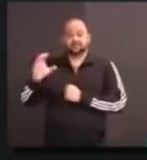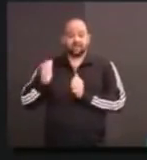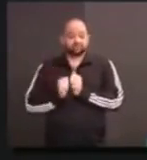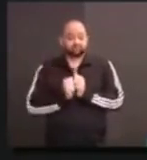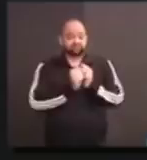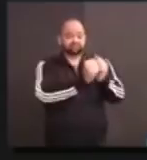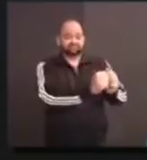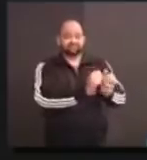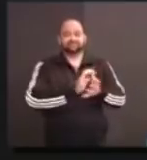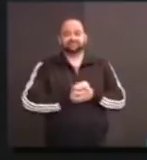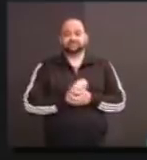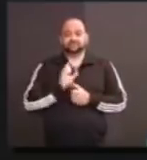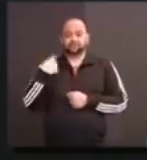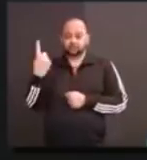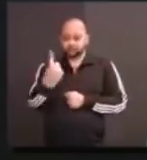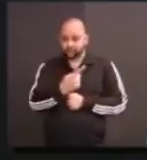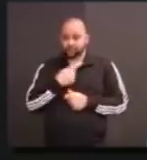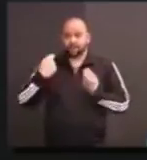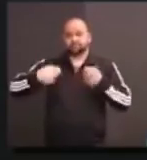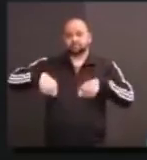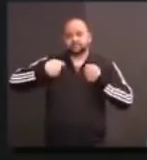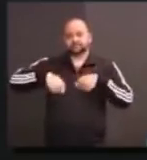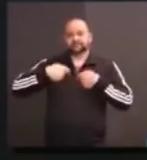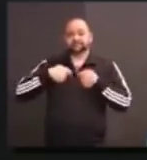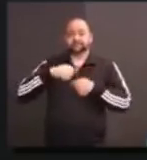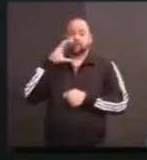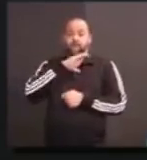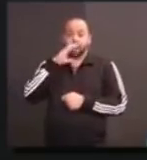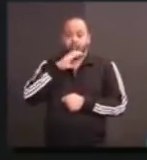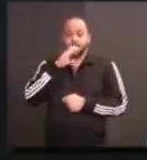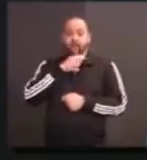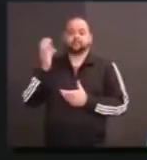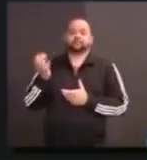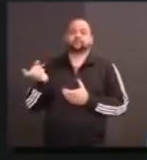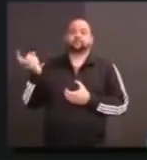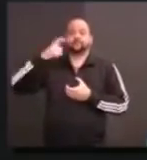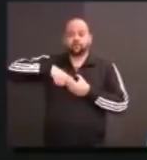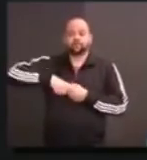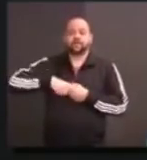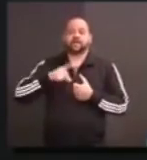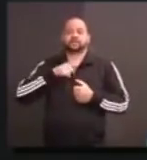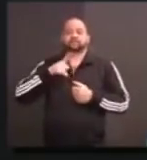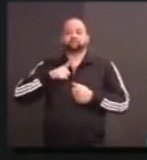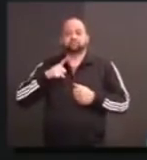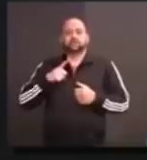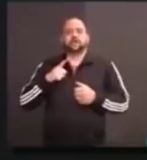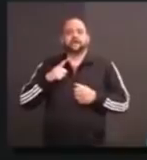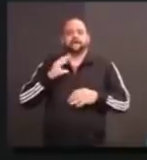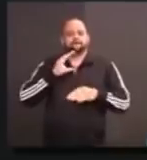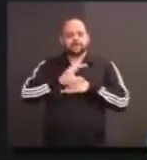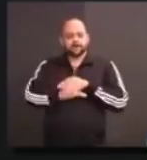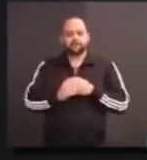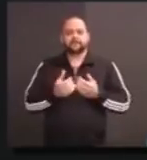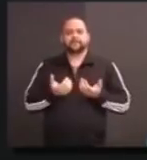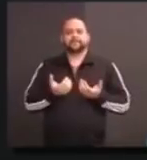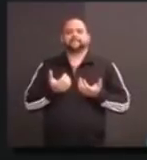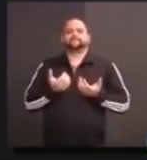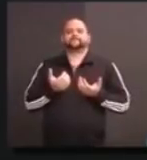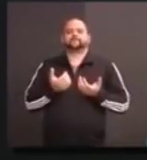Nós precisamos urgentemente voltar a investir na